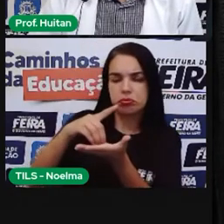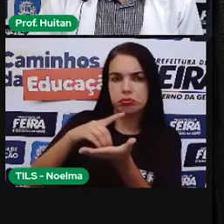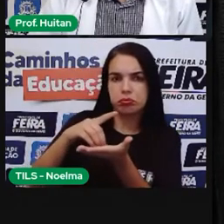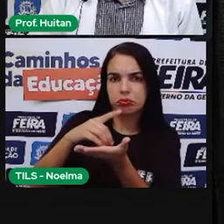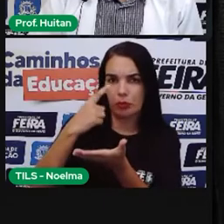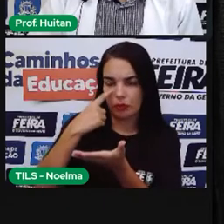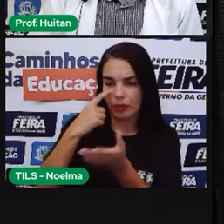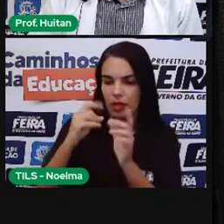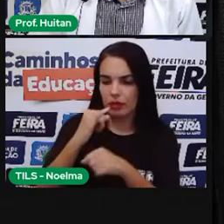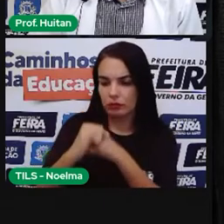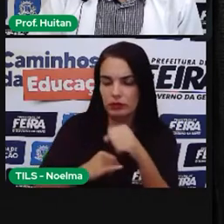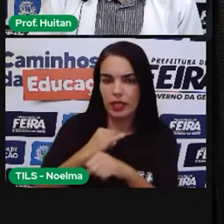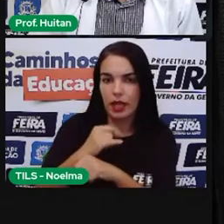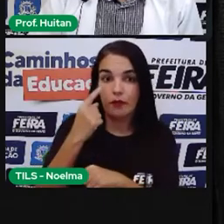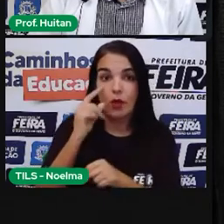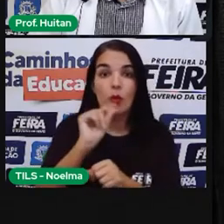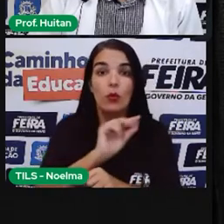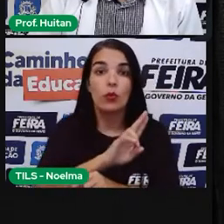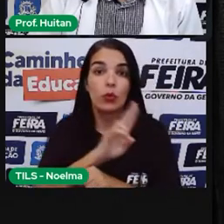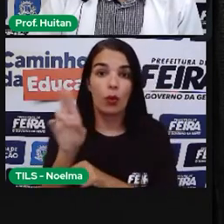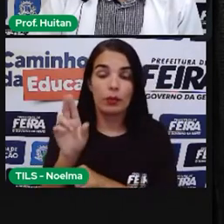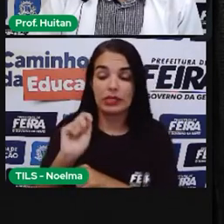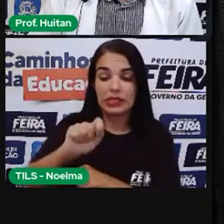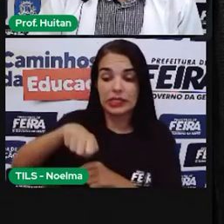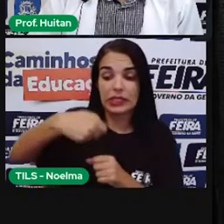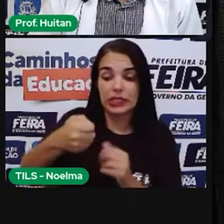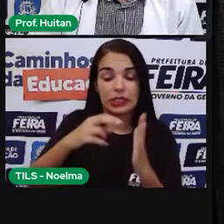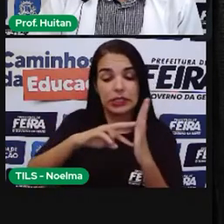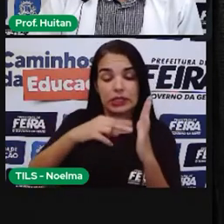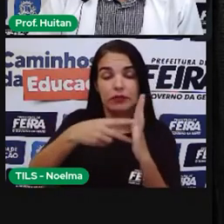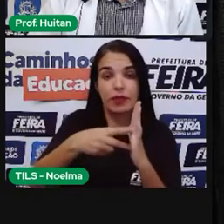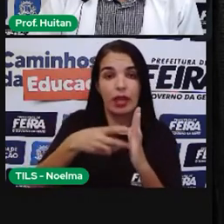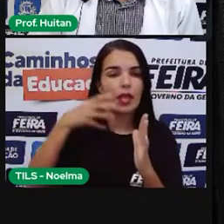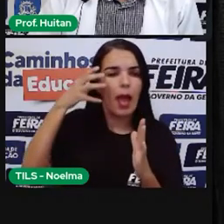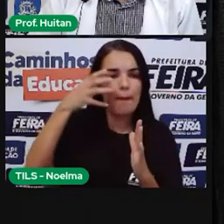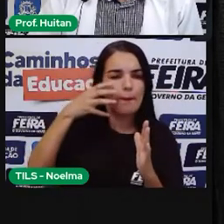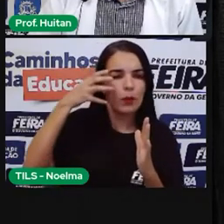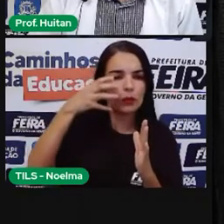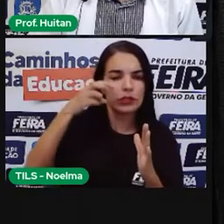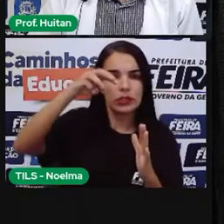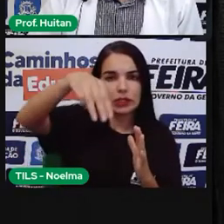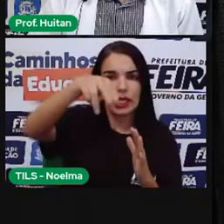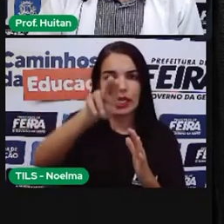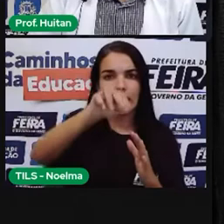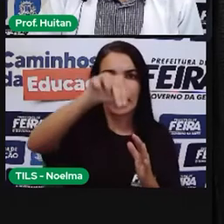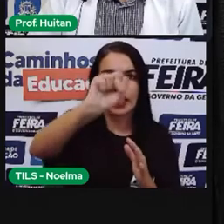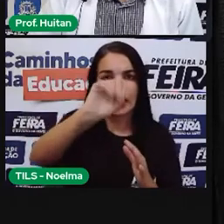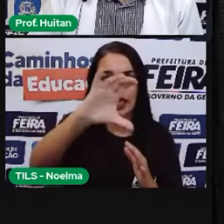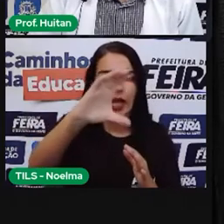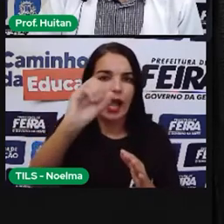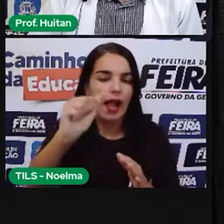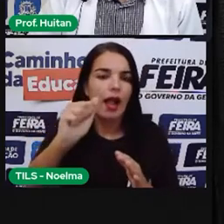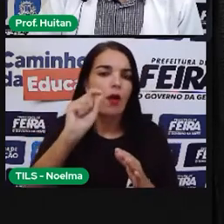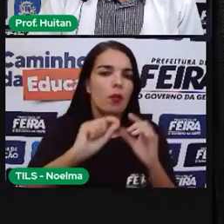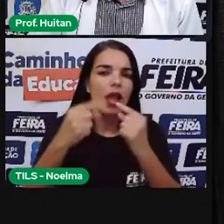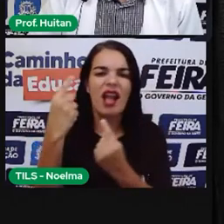consultei, música, no que diz respeito à música, é uma canção. Cada uma